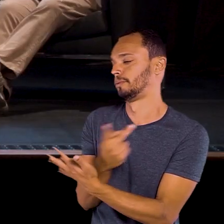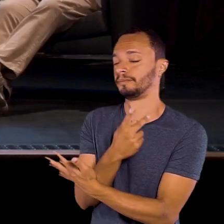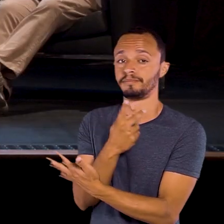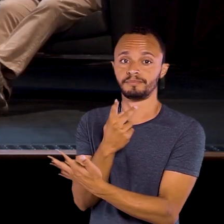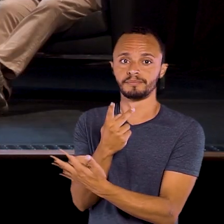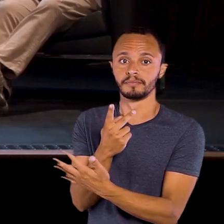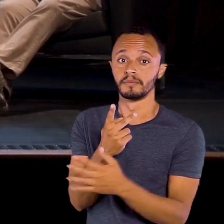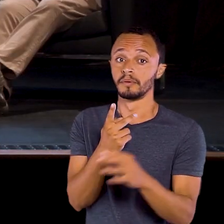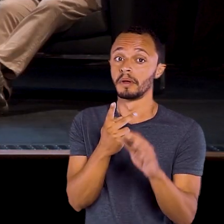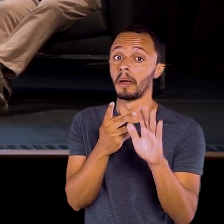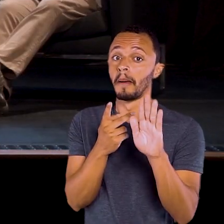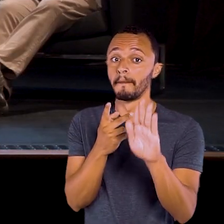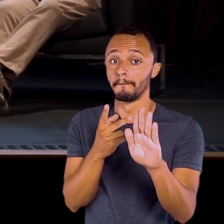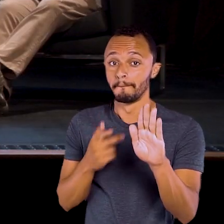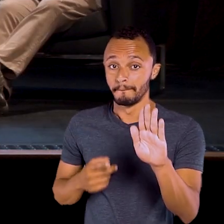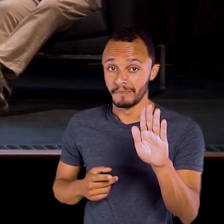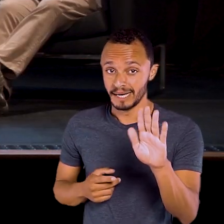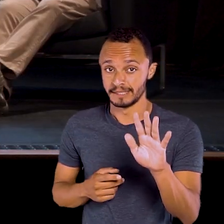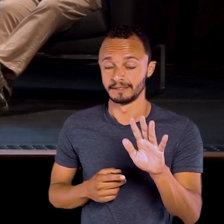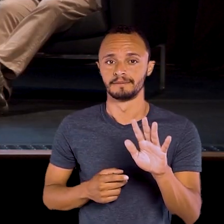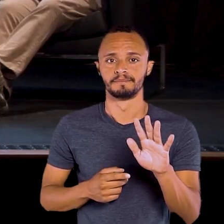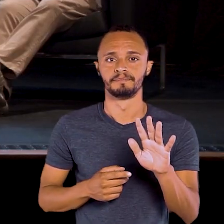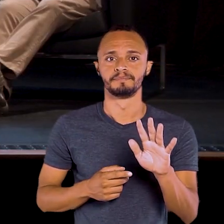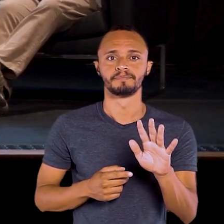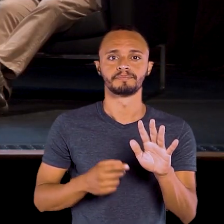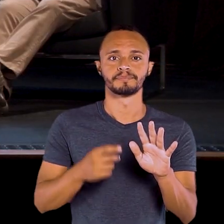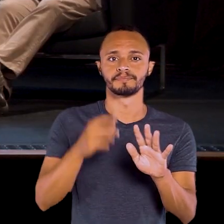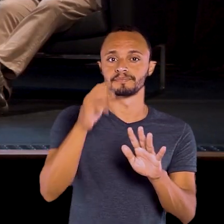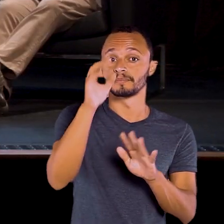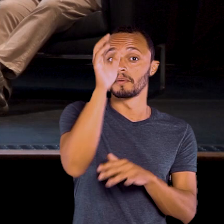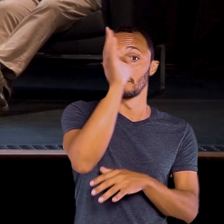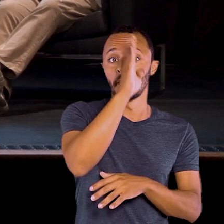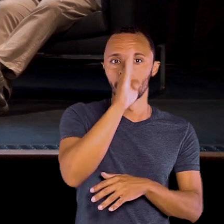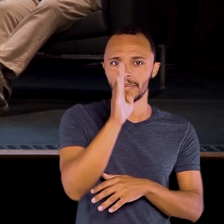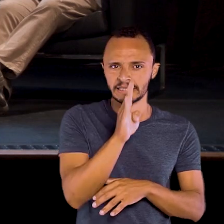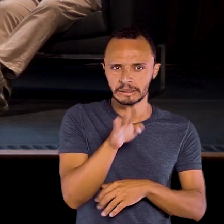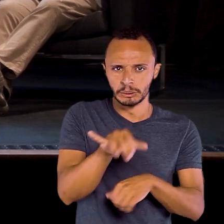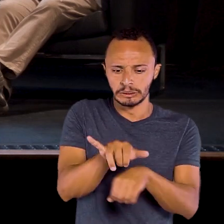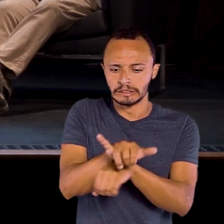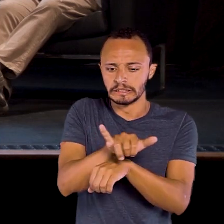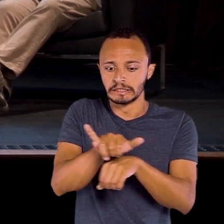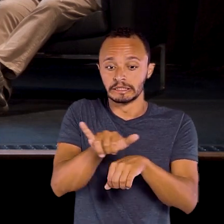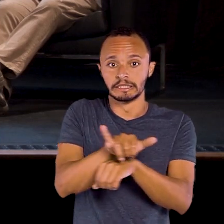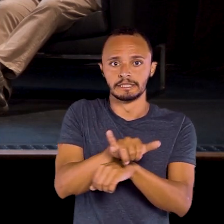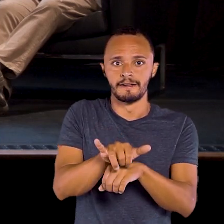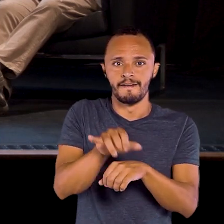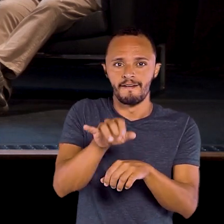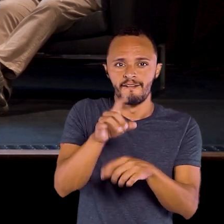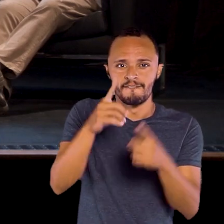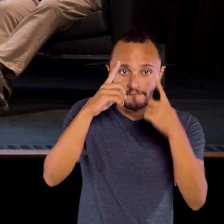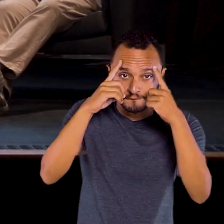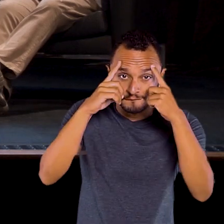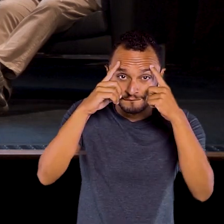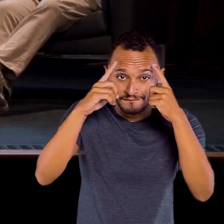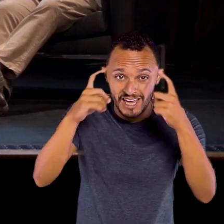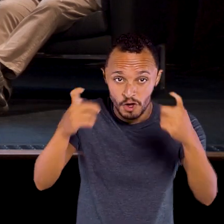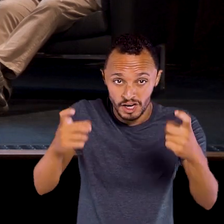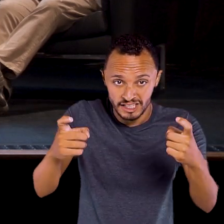Mas existe o Brasil é muito sofisticado nisso, né? Existem umas violências